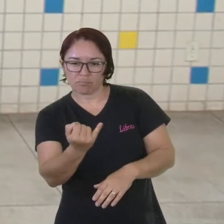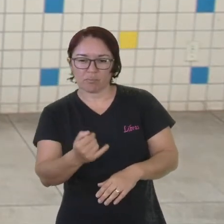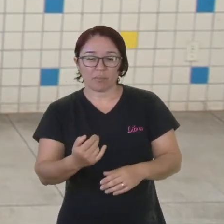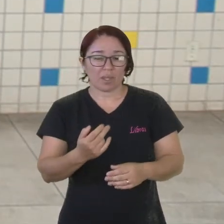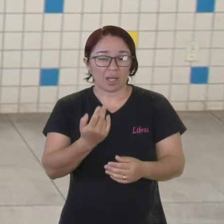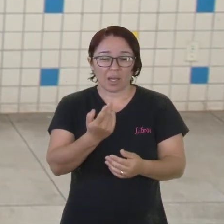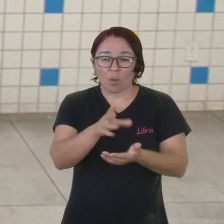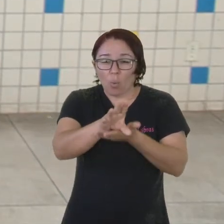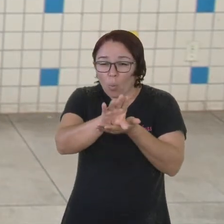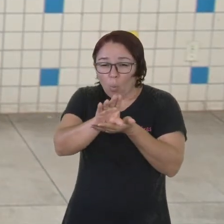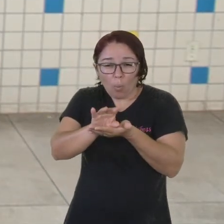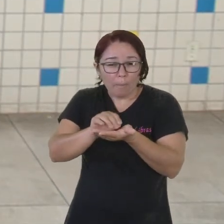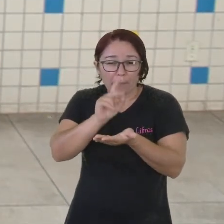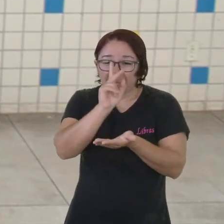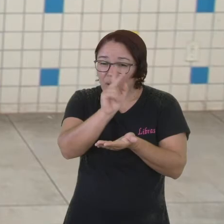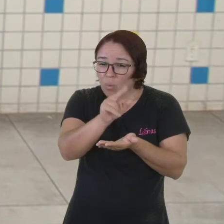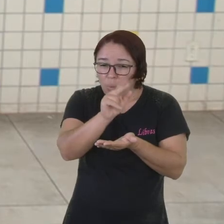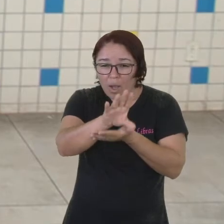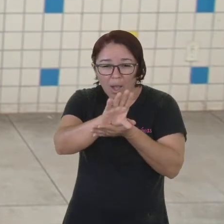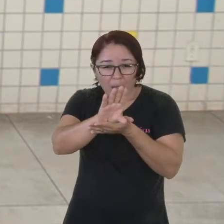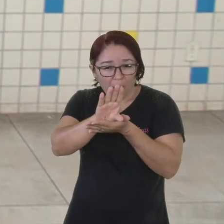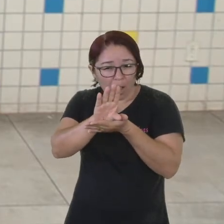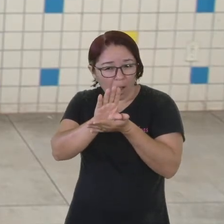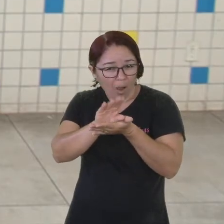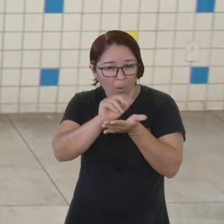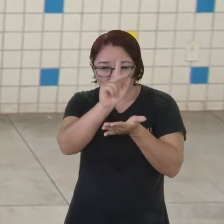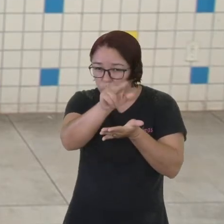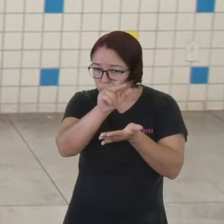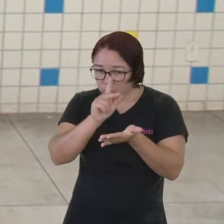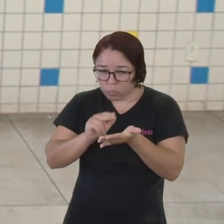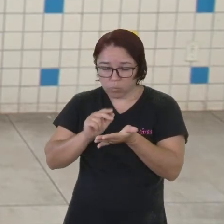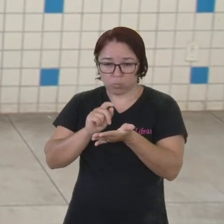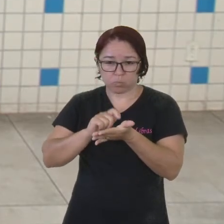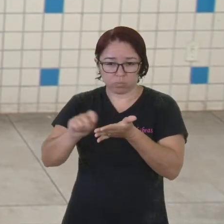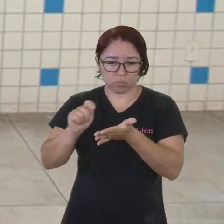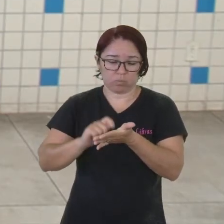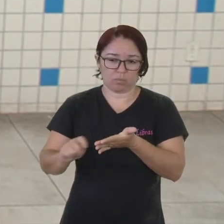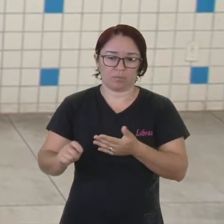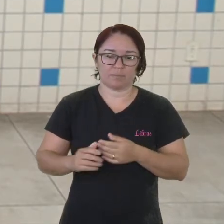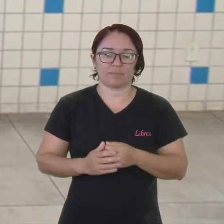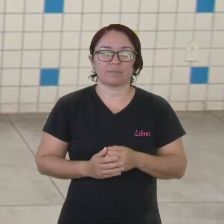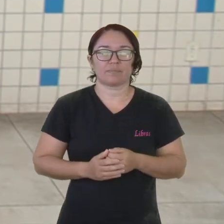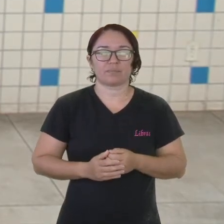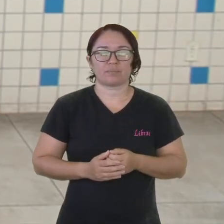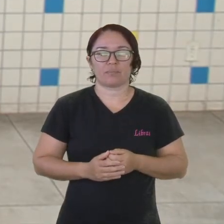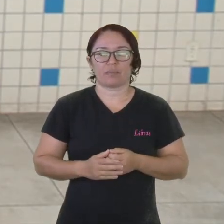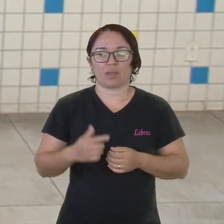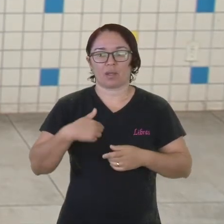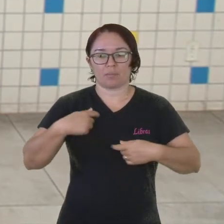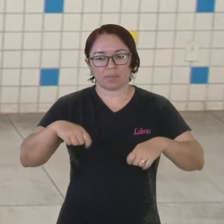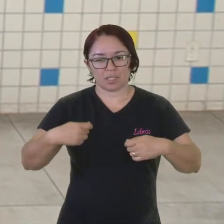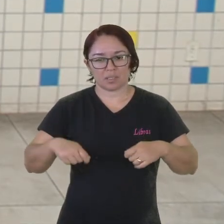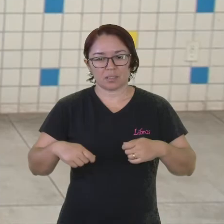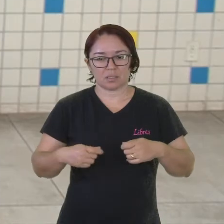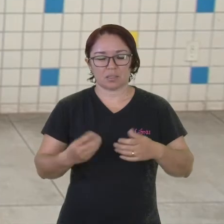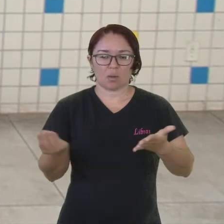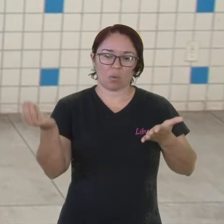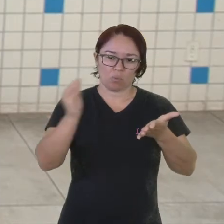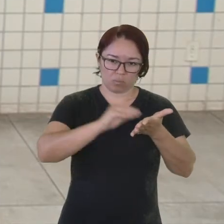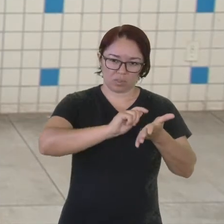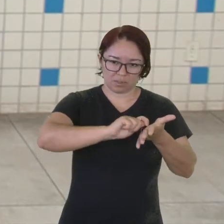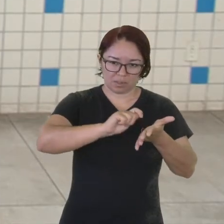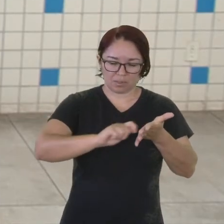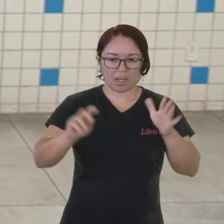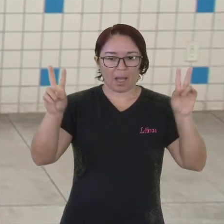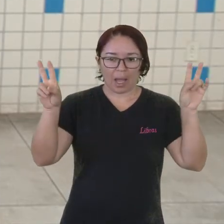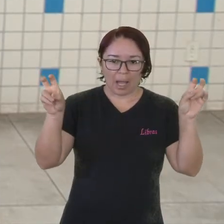o que ela disse, sem trocar nenhuma palavra, sem fazer nenhuma intervenção. E para isso eu utilizo aspas ou travessão,